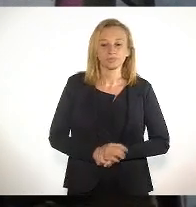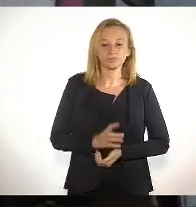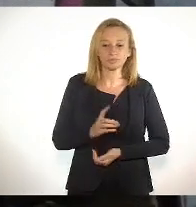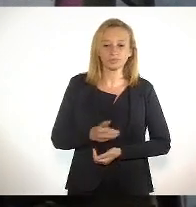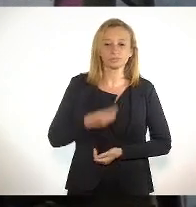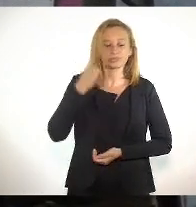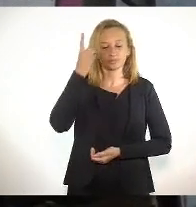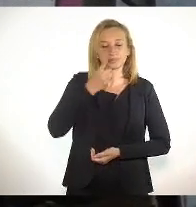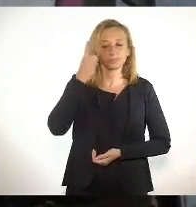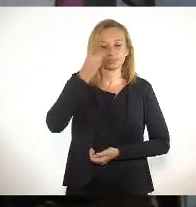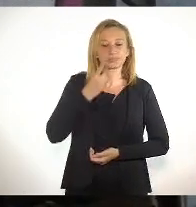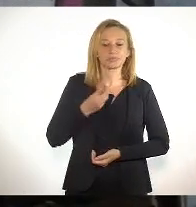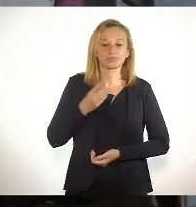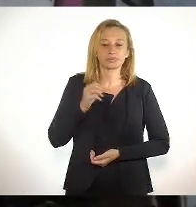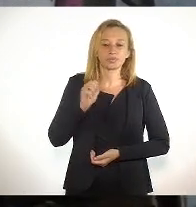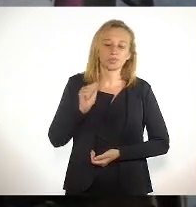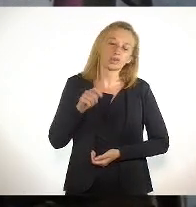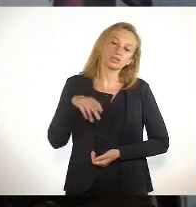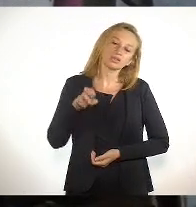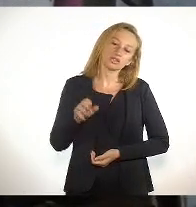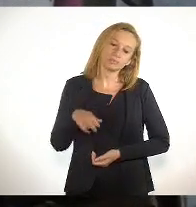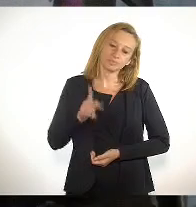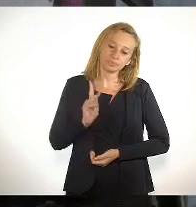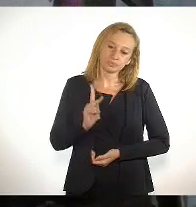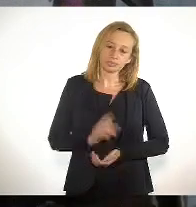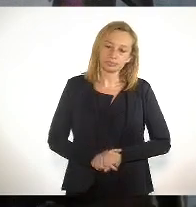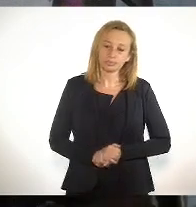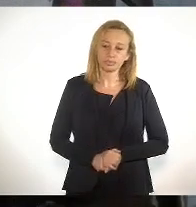deputado Alexandre Quinoploc.